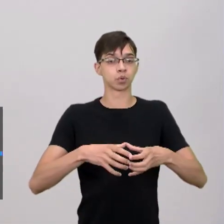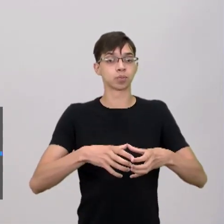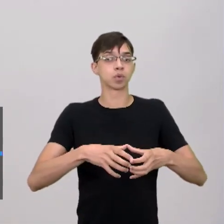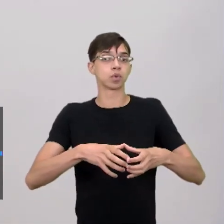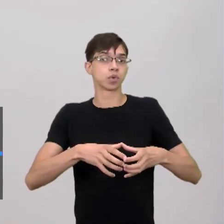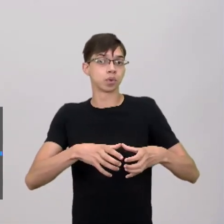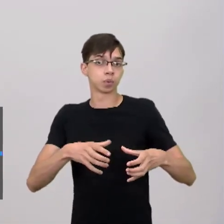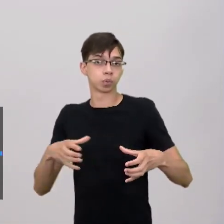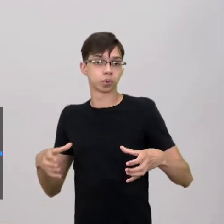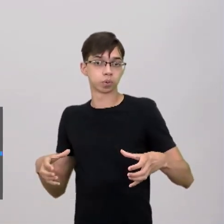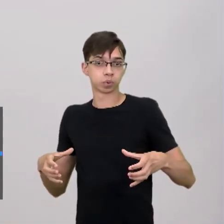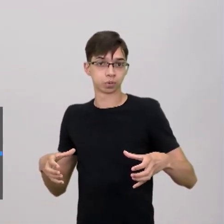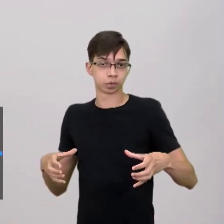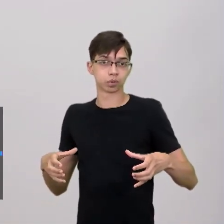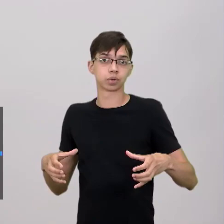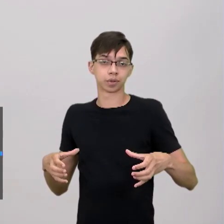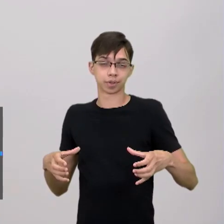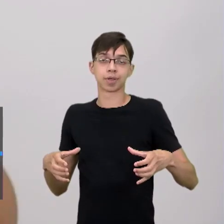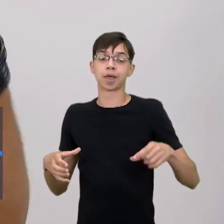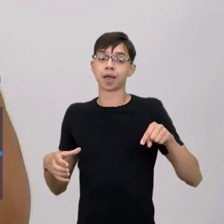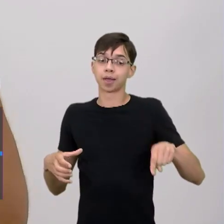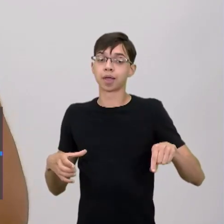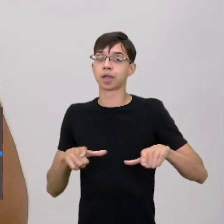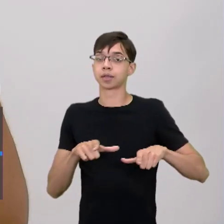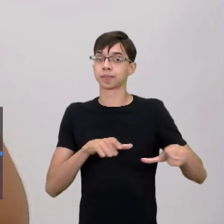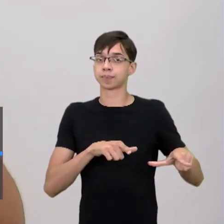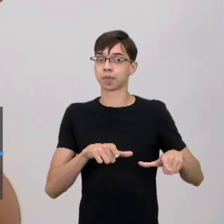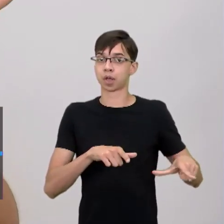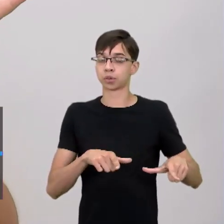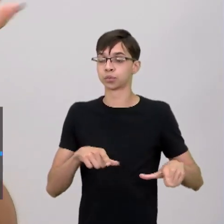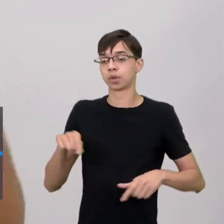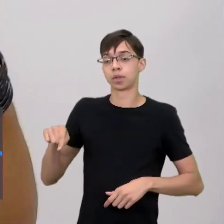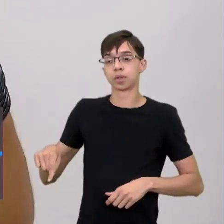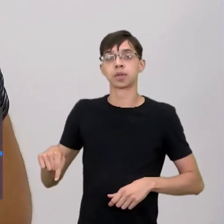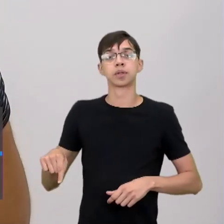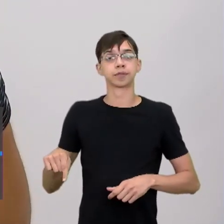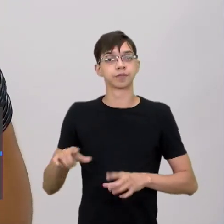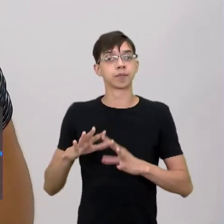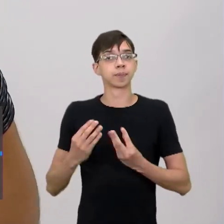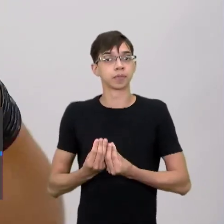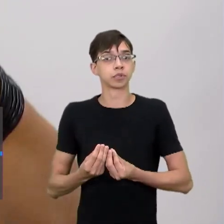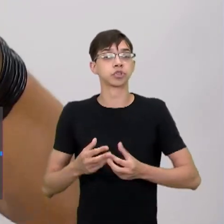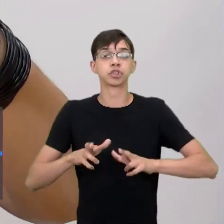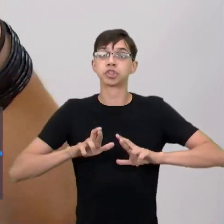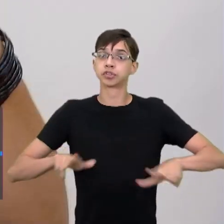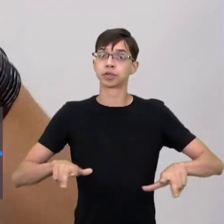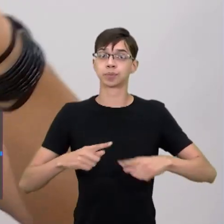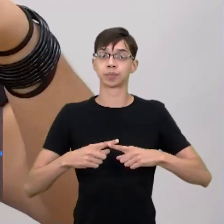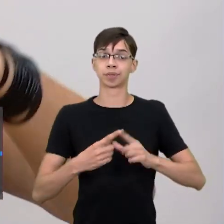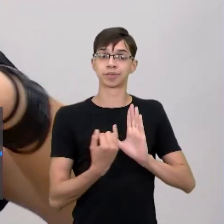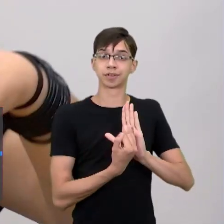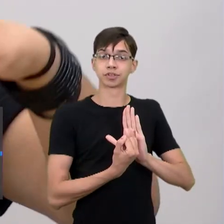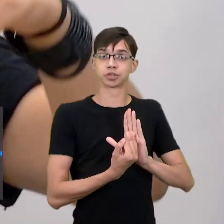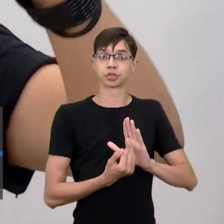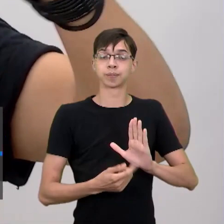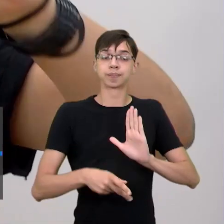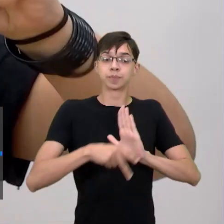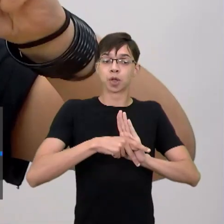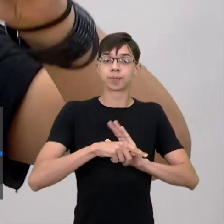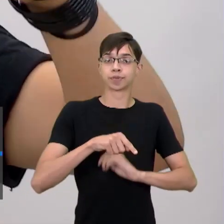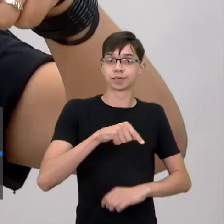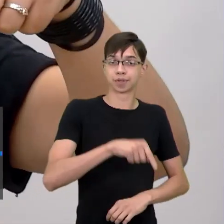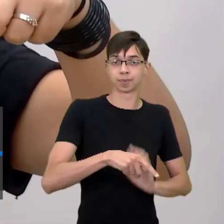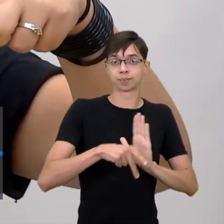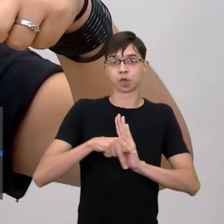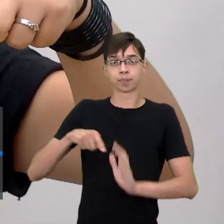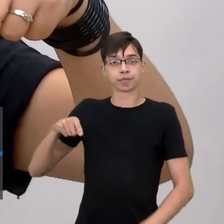trabalho. Porque a frequência é dentro daquele grupo, a identidade é dentro daquele grupo. E isso significa que nem